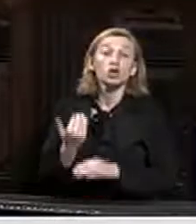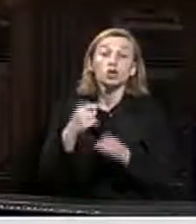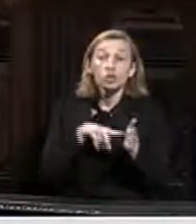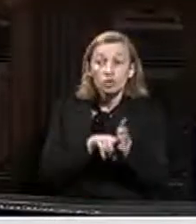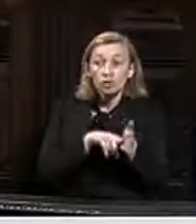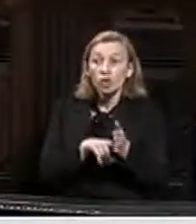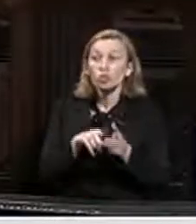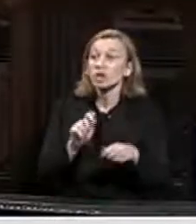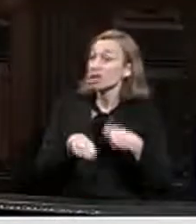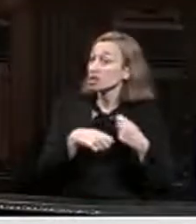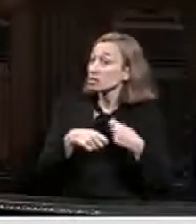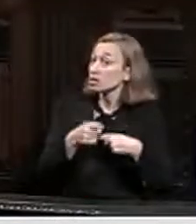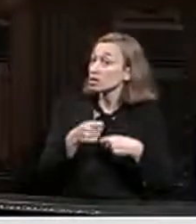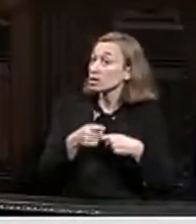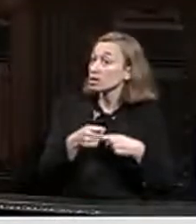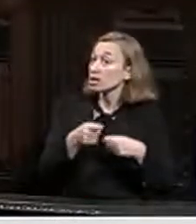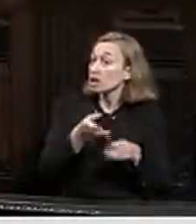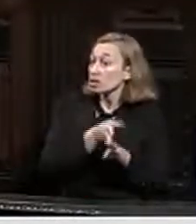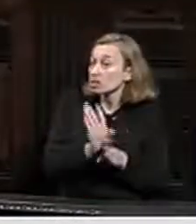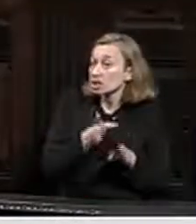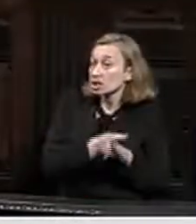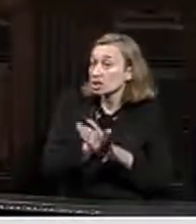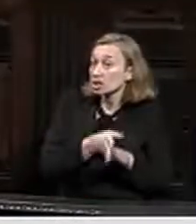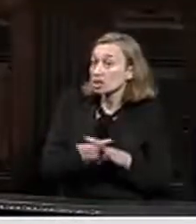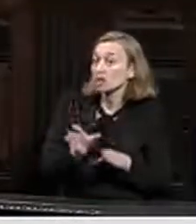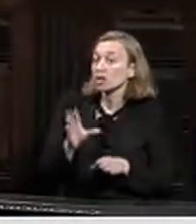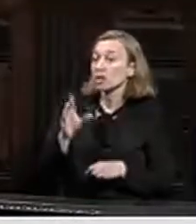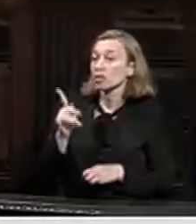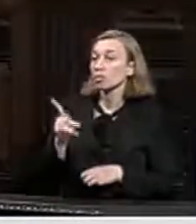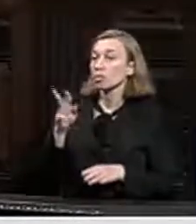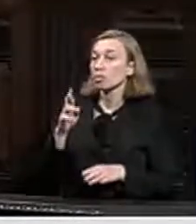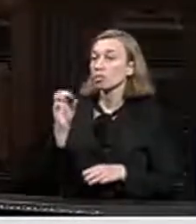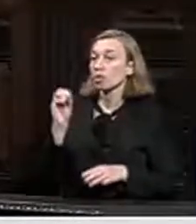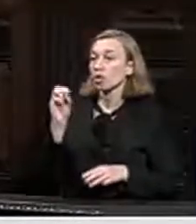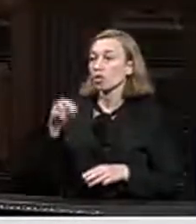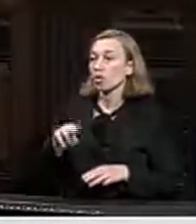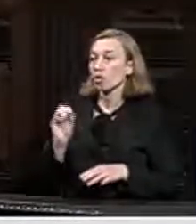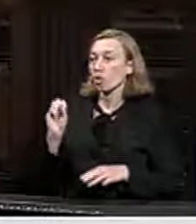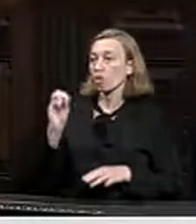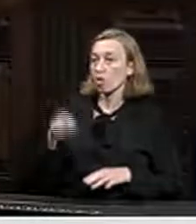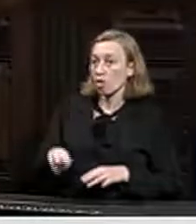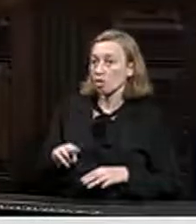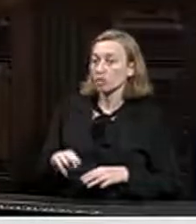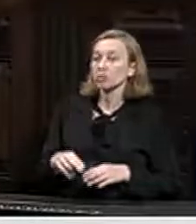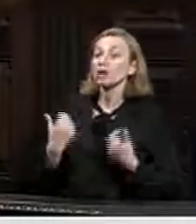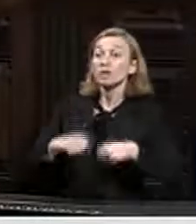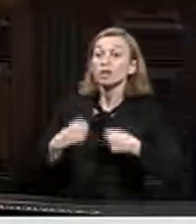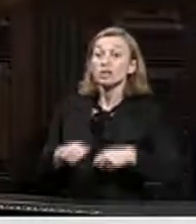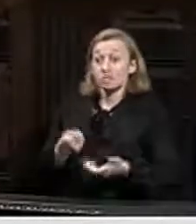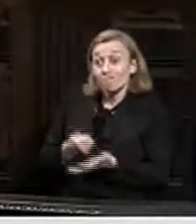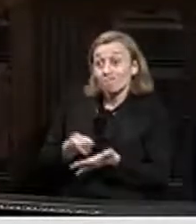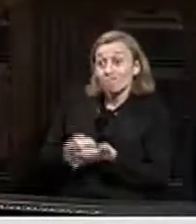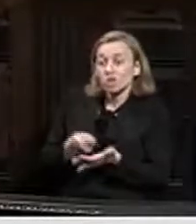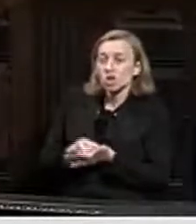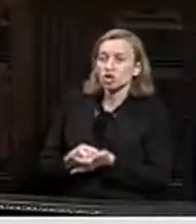ao PROCON para que acompanhe nessa fiscalização. Nós temos que ser absolutamente